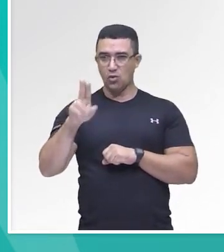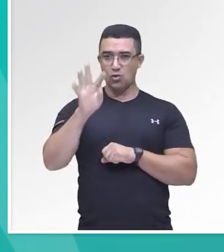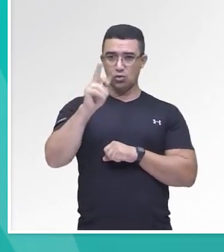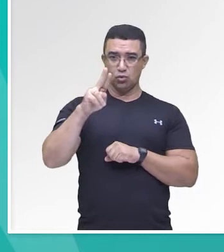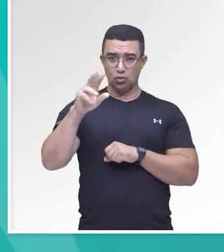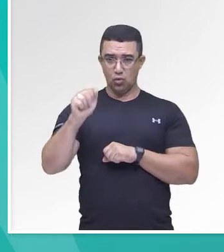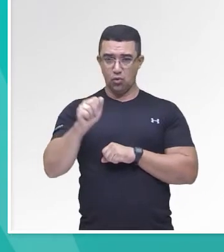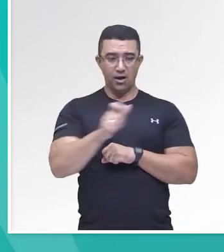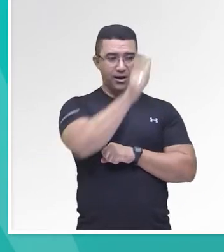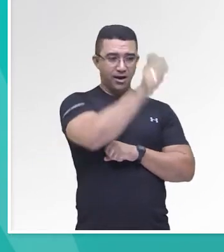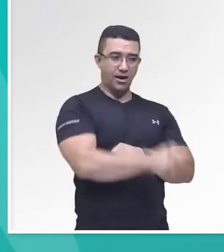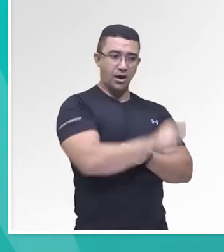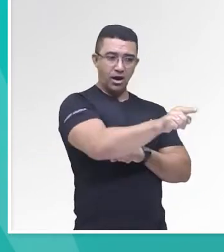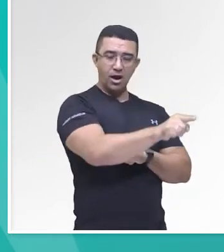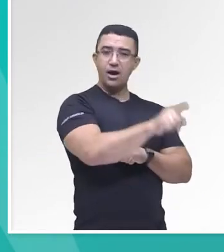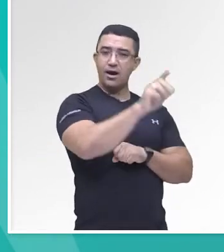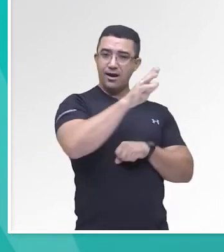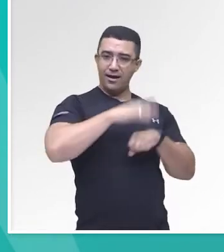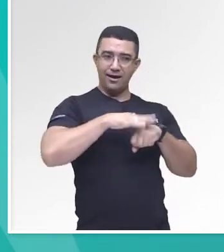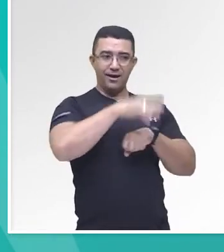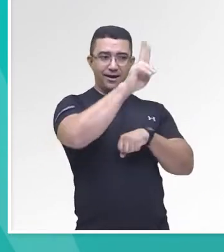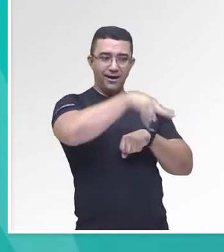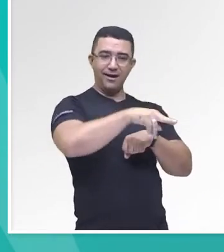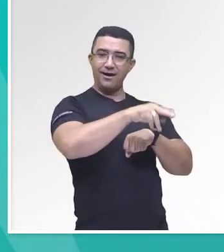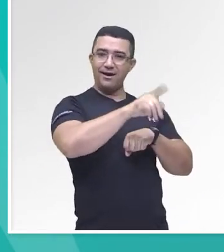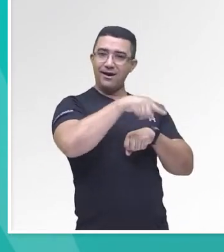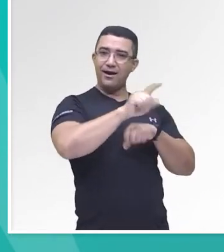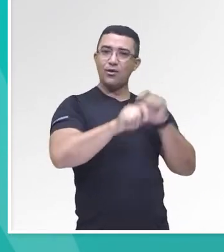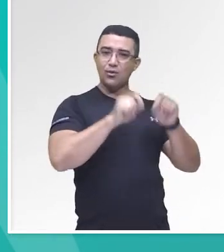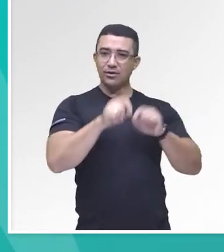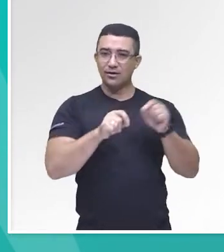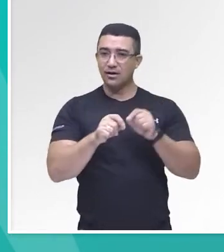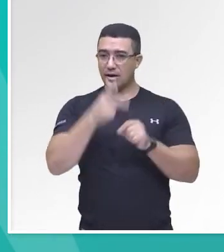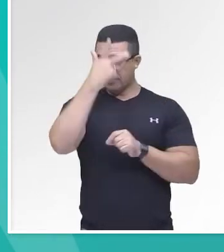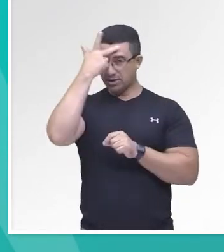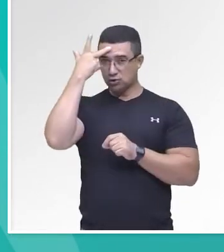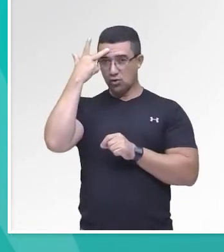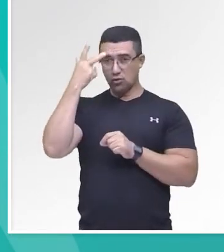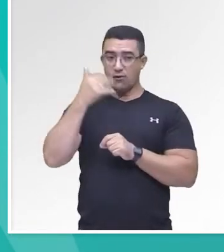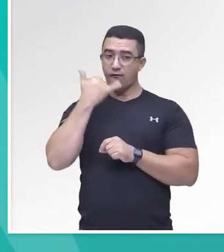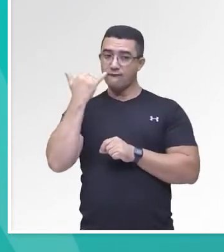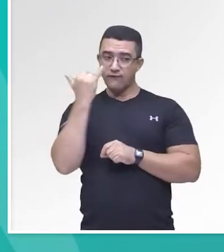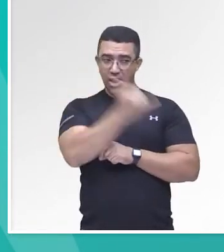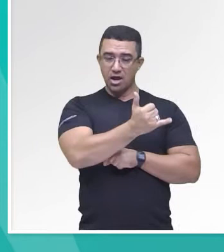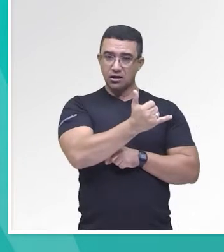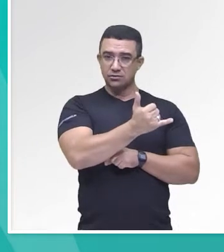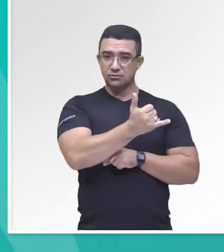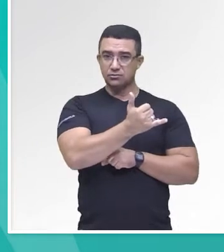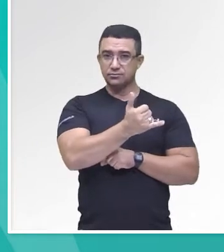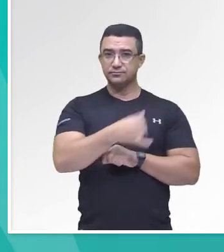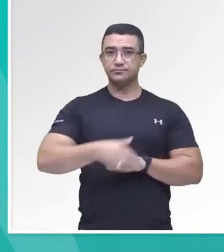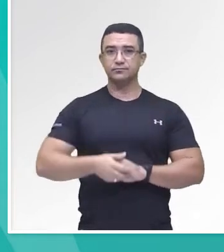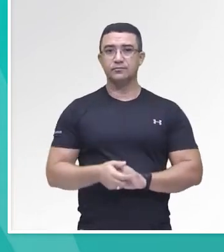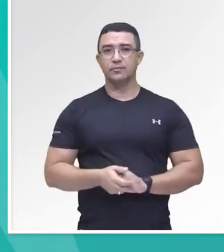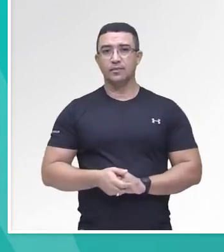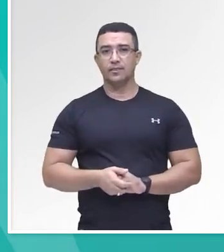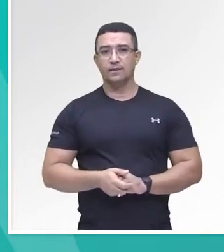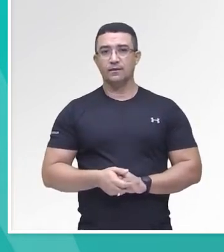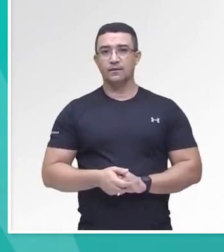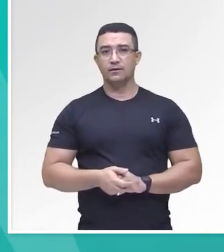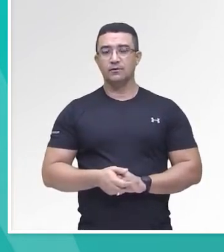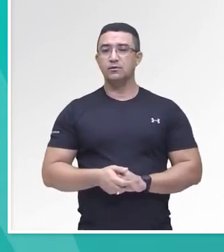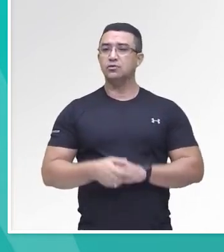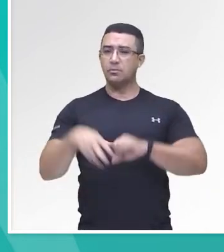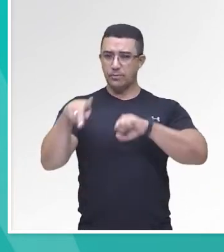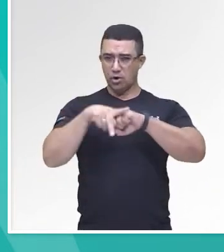posse pertence à segunda pessoa, ou seja, a pessoa com quem eu falo, segunda dimensão discursiva. E os